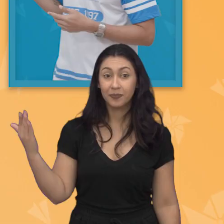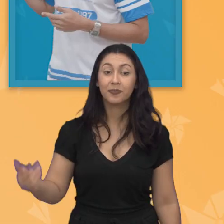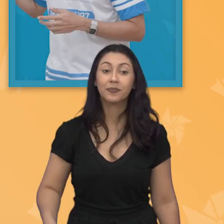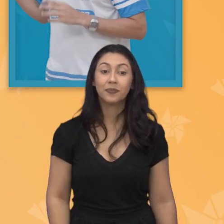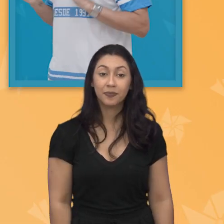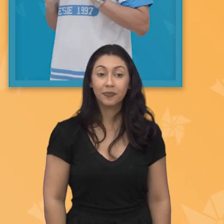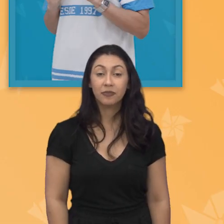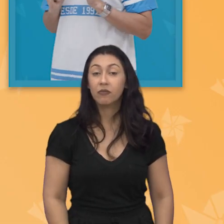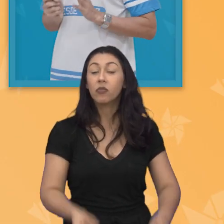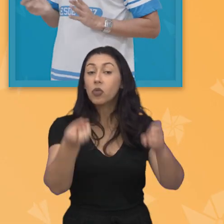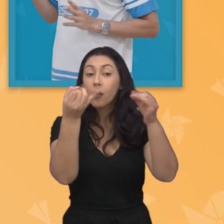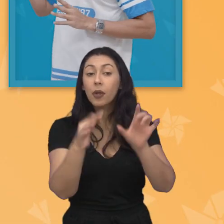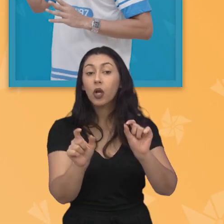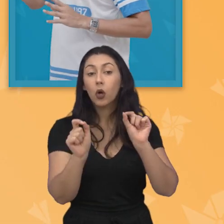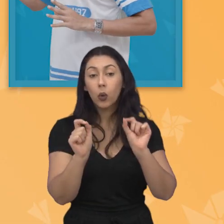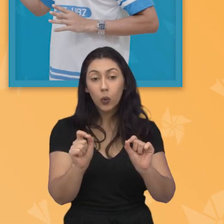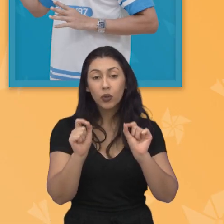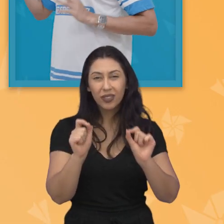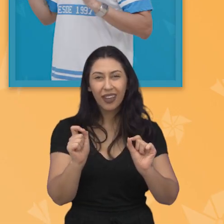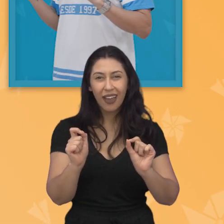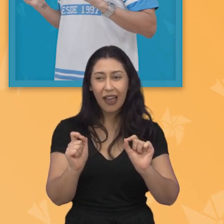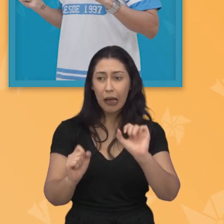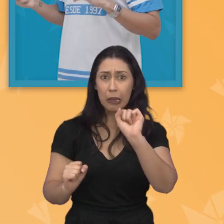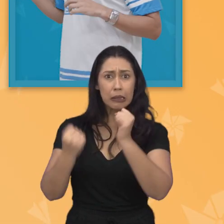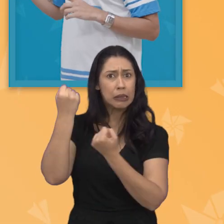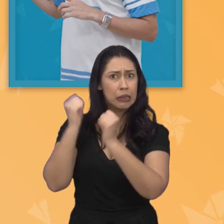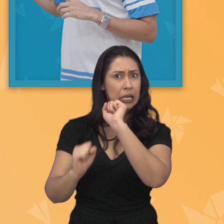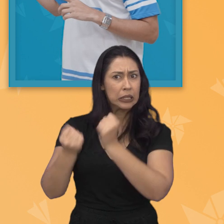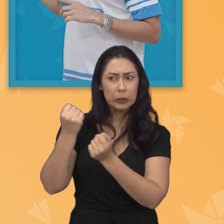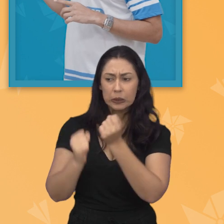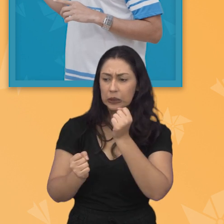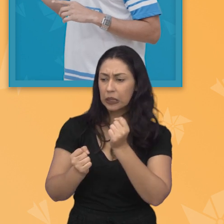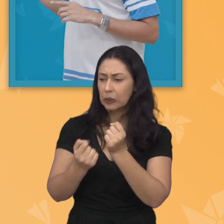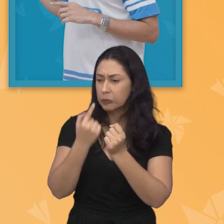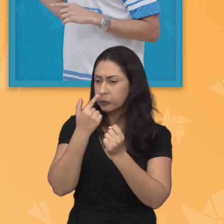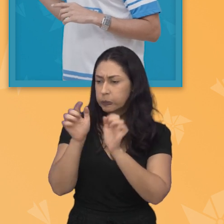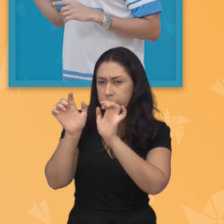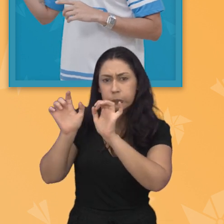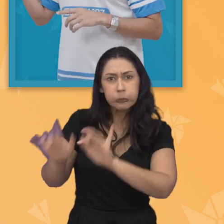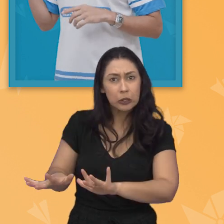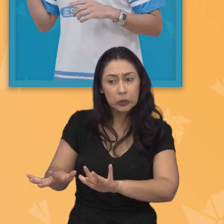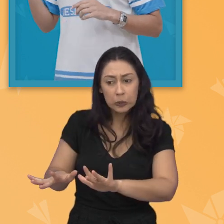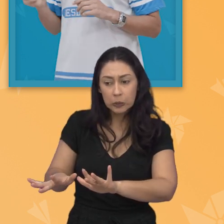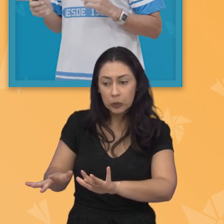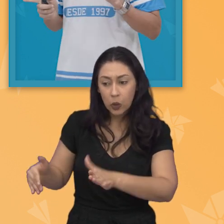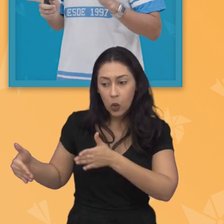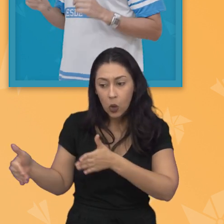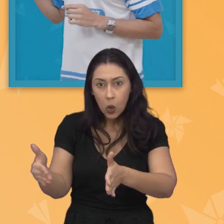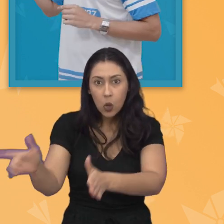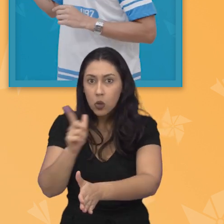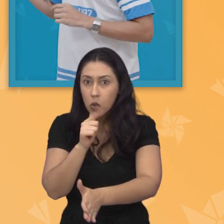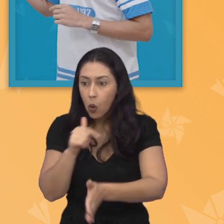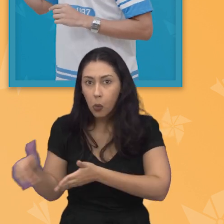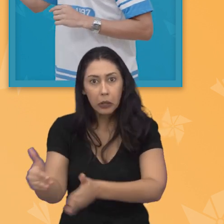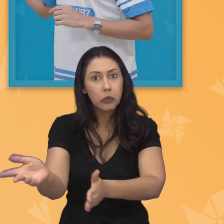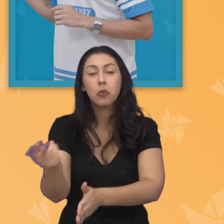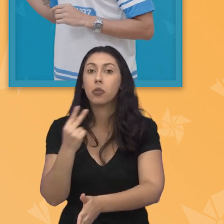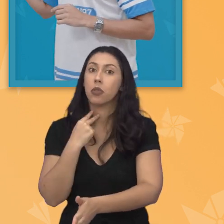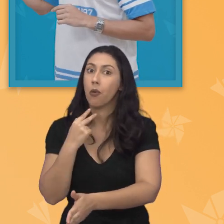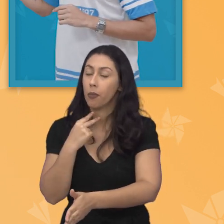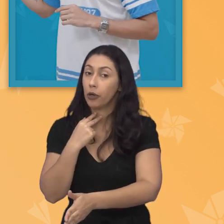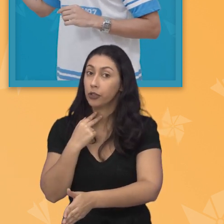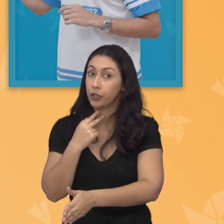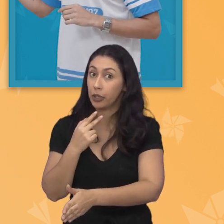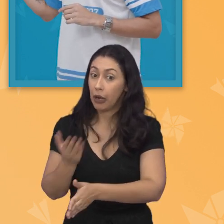FUVEST, né? Ele fala assim: resíduos industriais que contêm sulfetos não devem ser jogados nos rios.